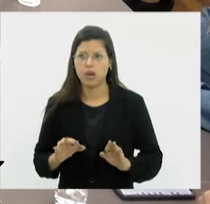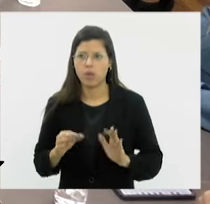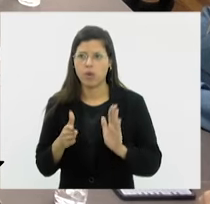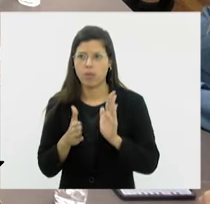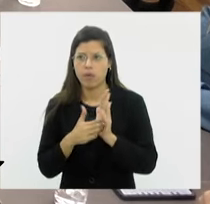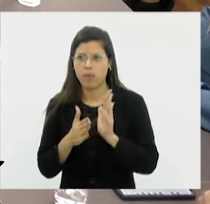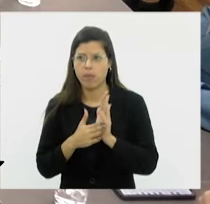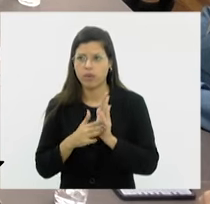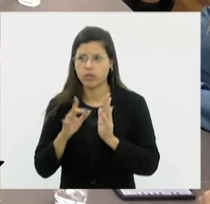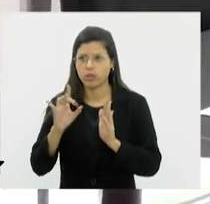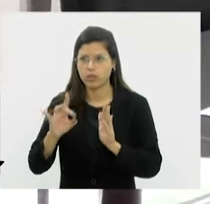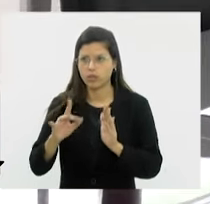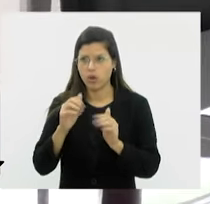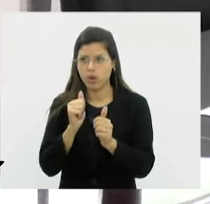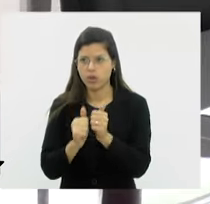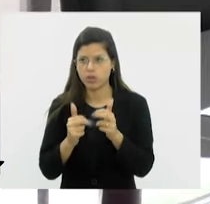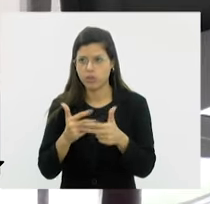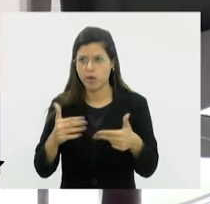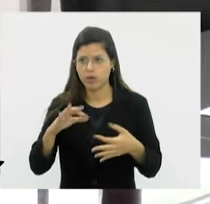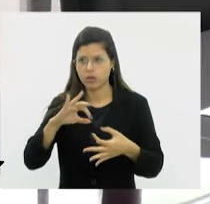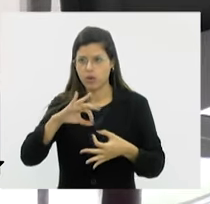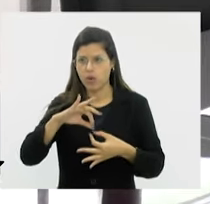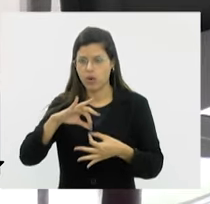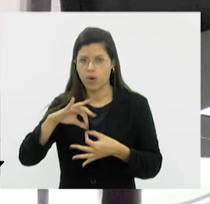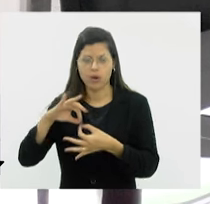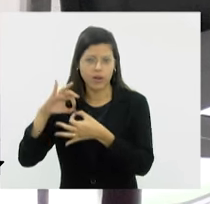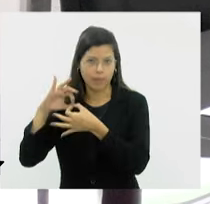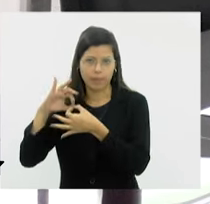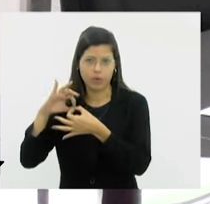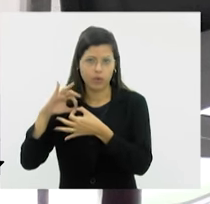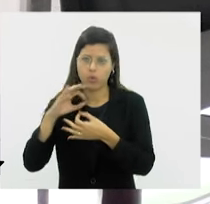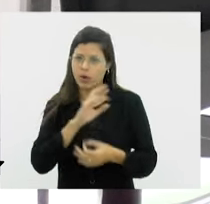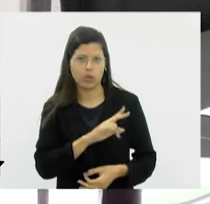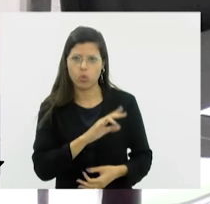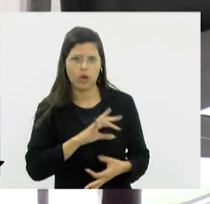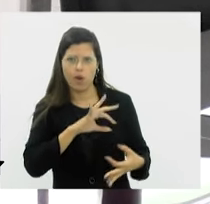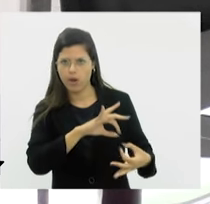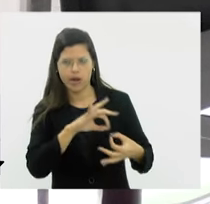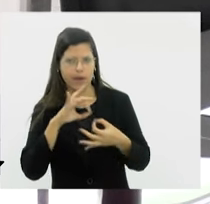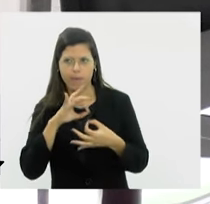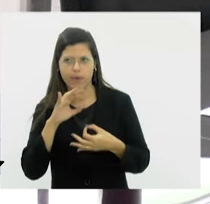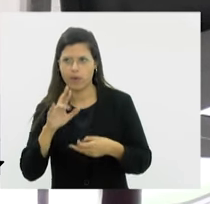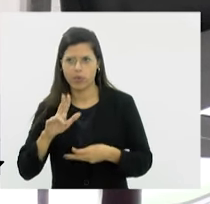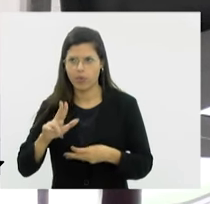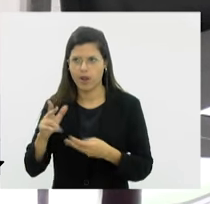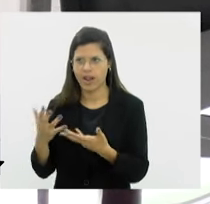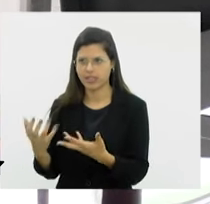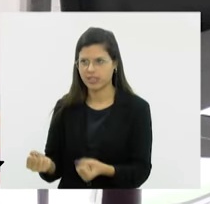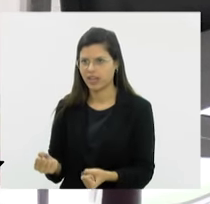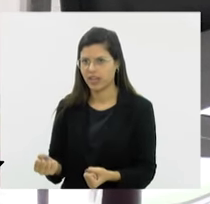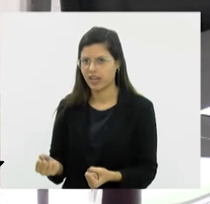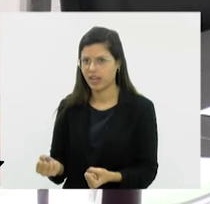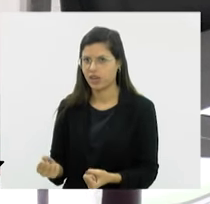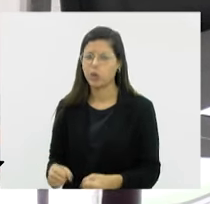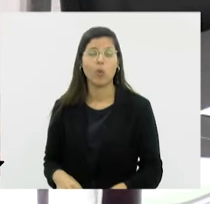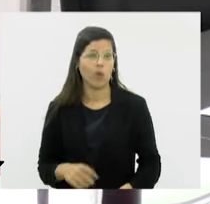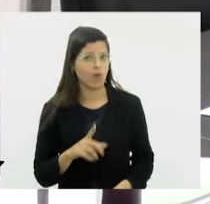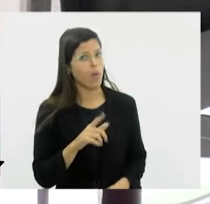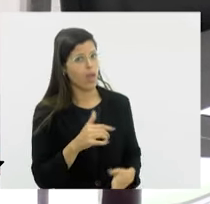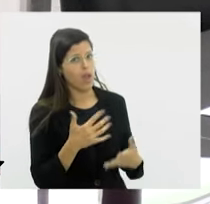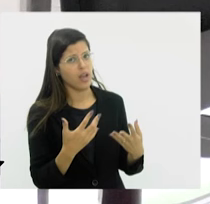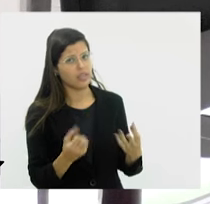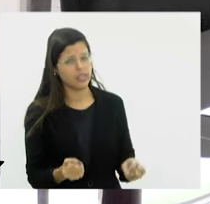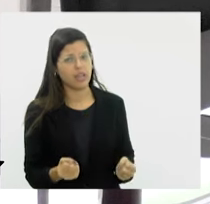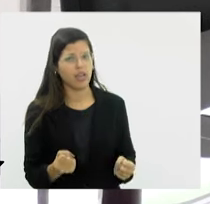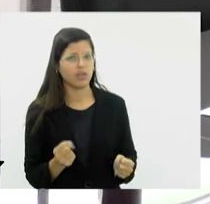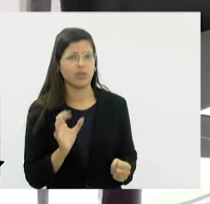proposta aqui somente esportes olímpicos. Os esportes não olímpicos não são considerados por Vossa Excelência. Não, esse são considerados. Esse é um esporte